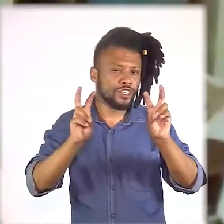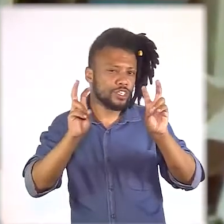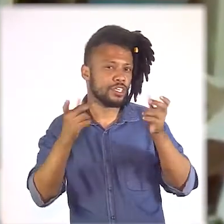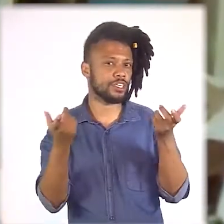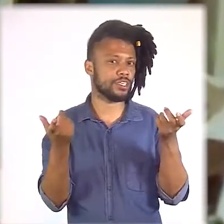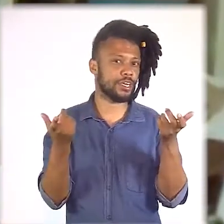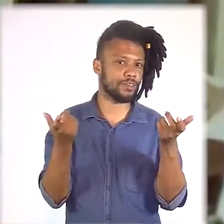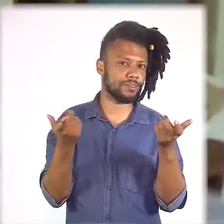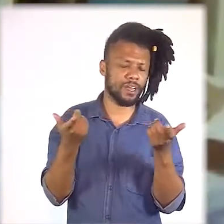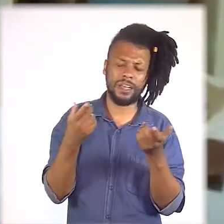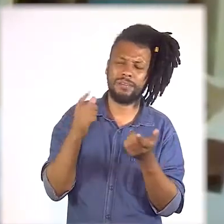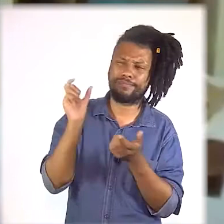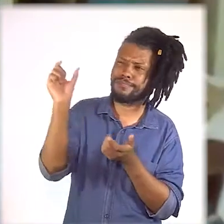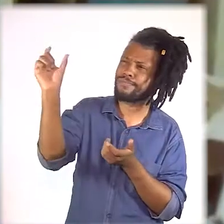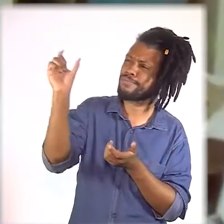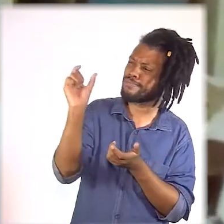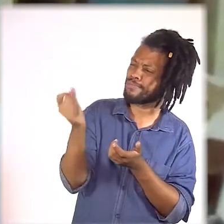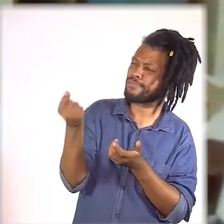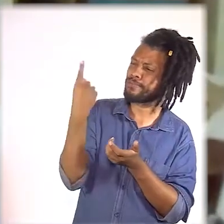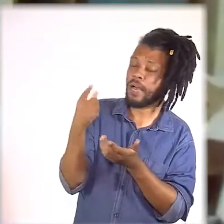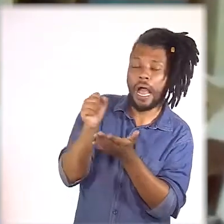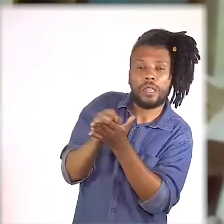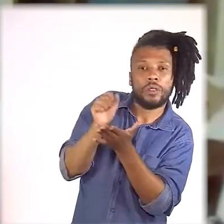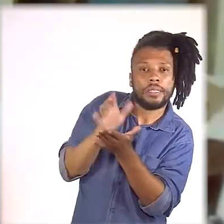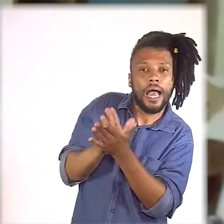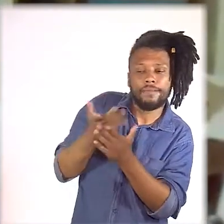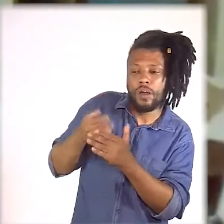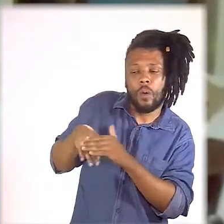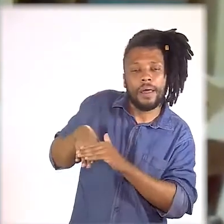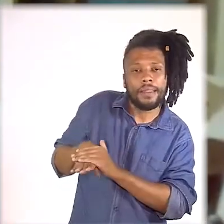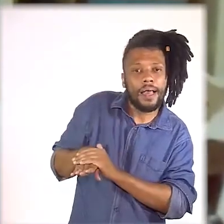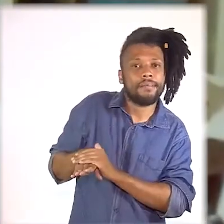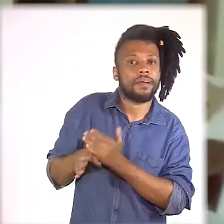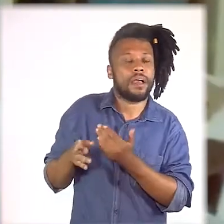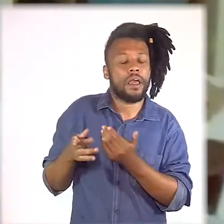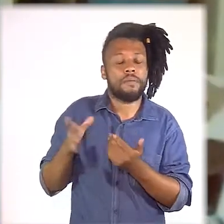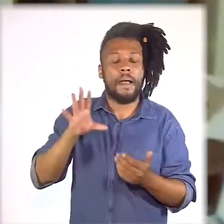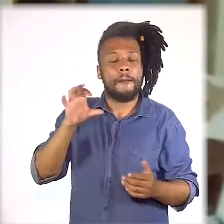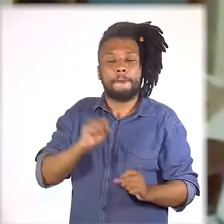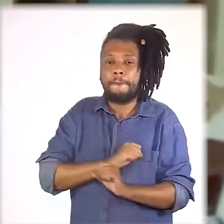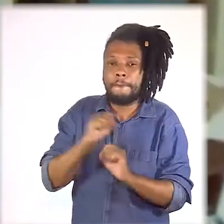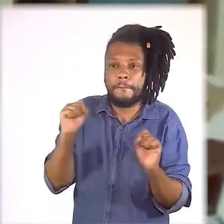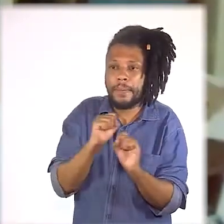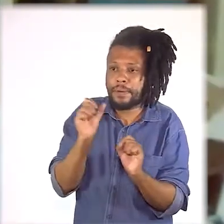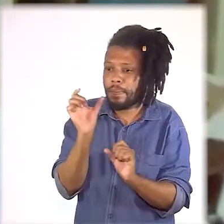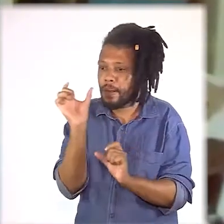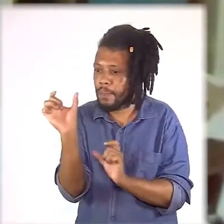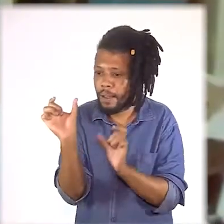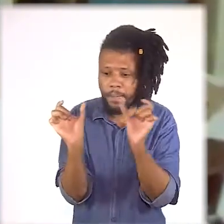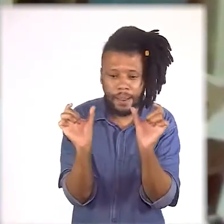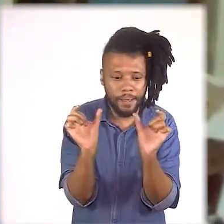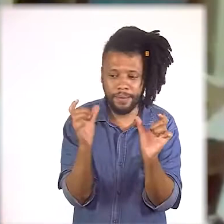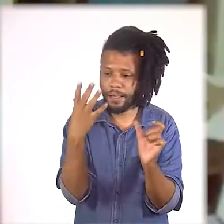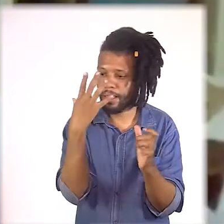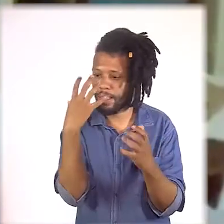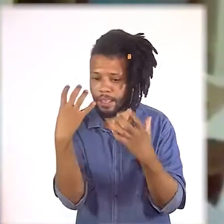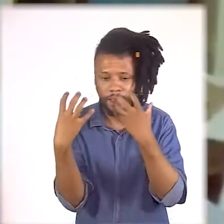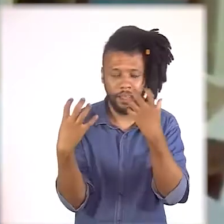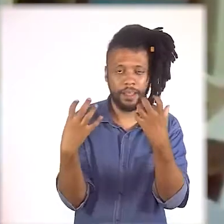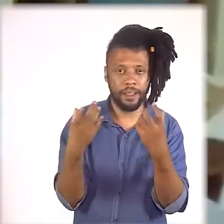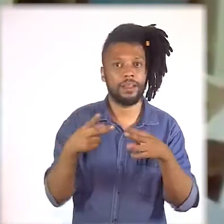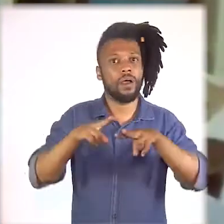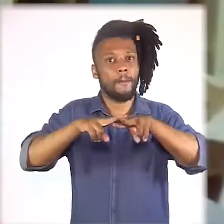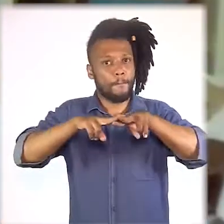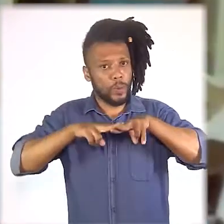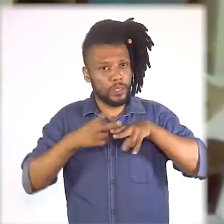que palavra é essa? Anotava, botava no bolso. Era um negócio, uma paixão pelas palavras impressionante. E realmente isso levou